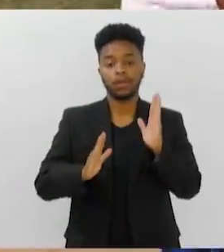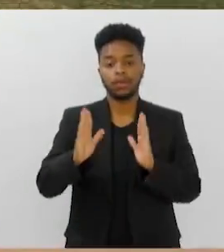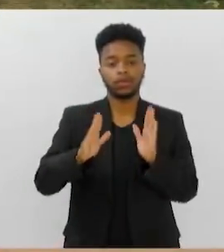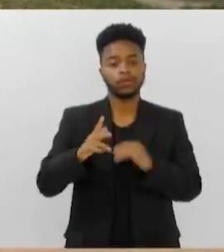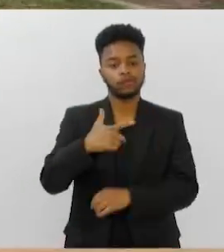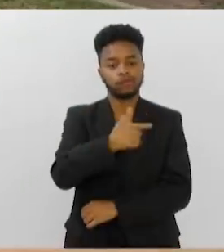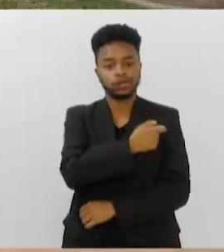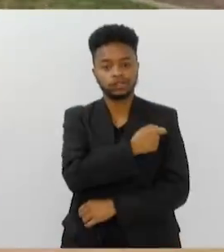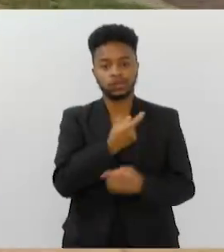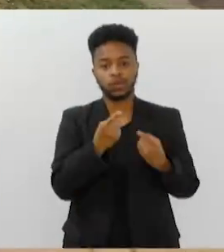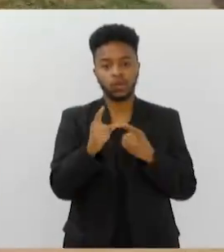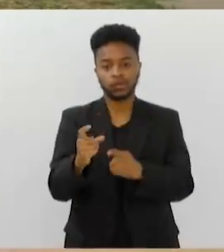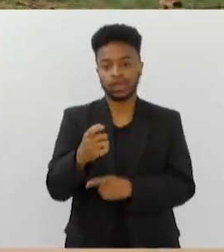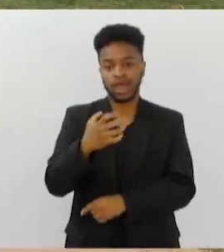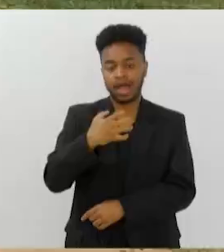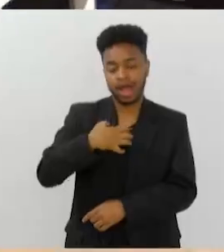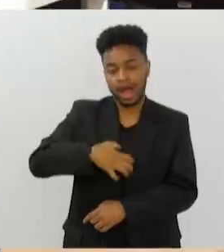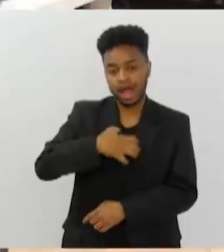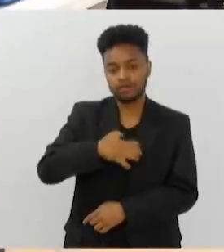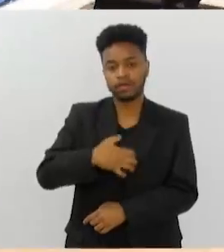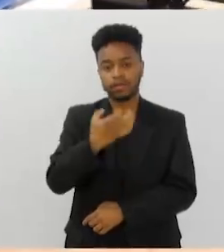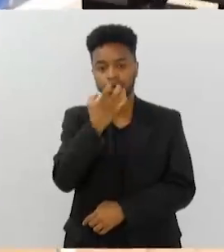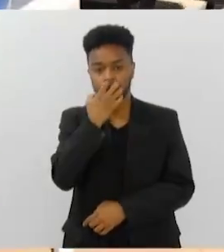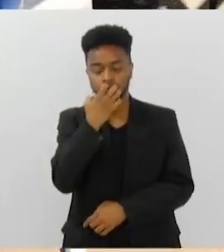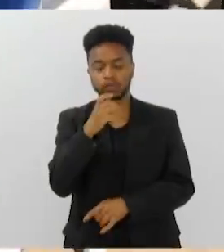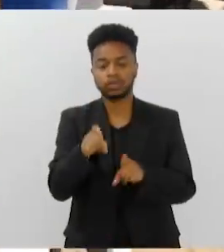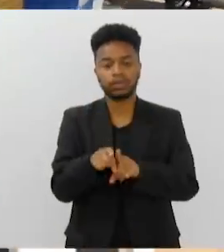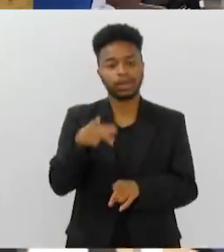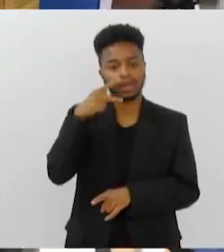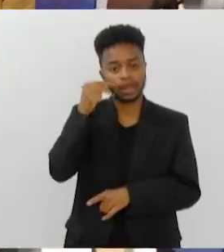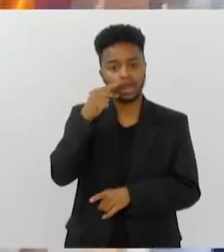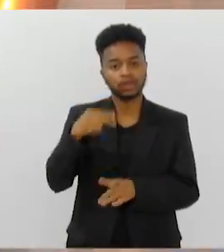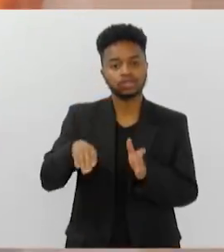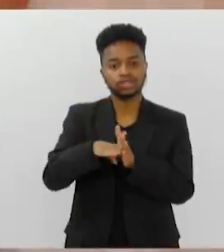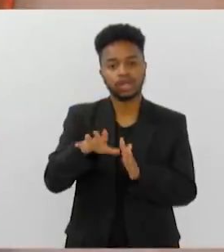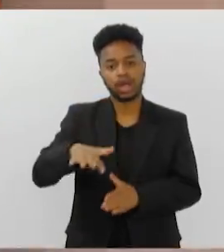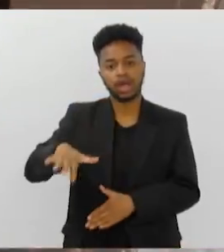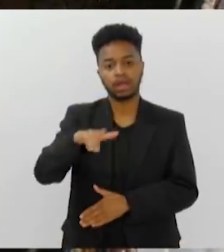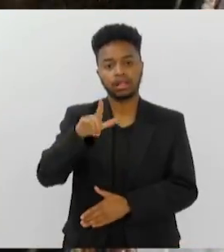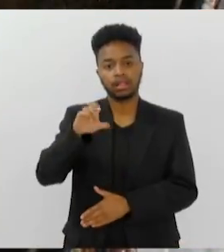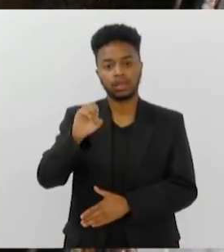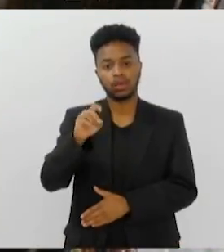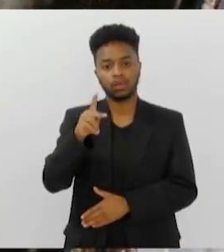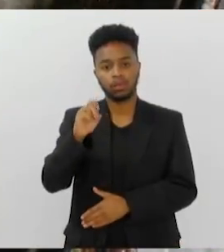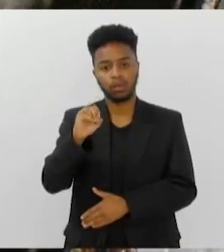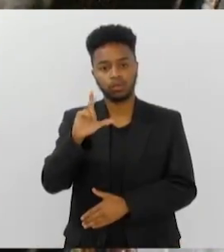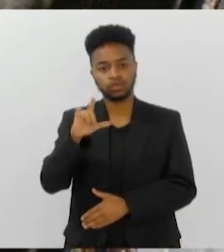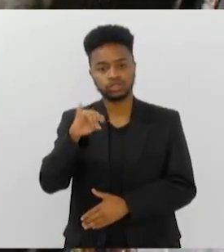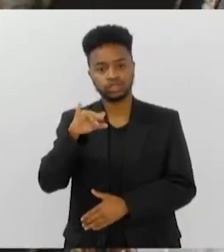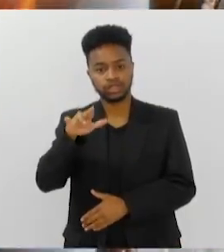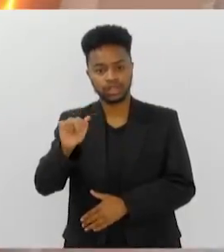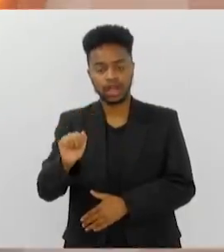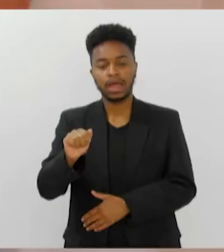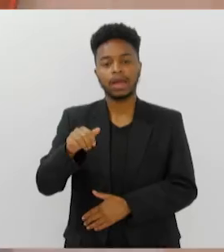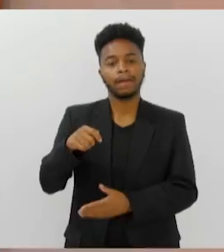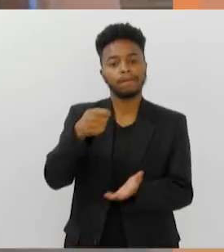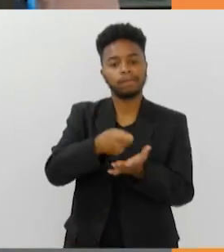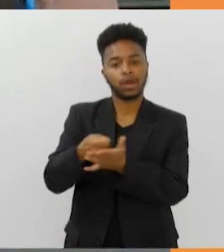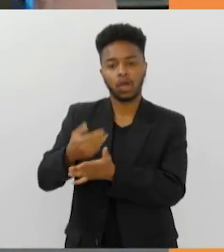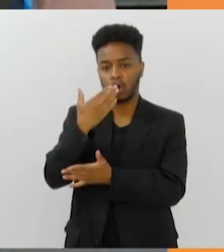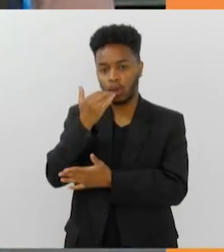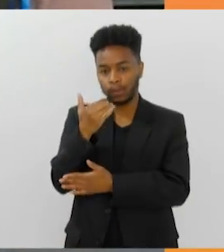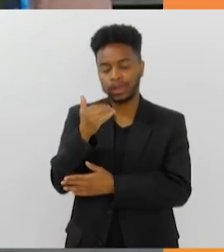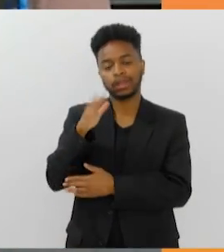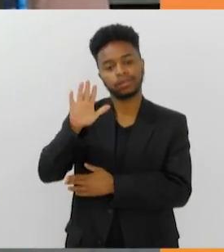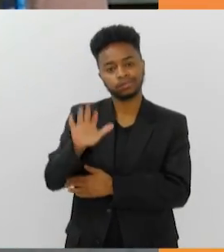vacinação antirrábica para cães e gatos chega à zona da Leopoldina. Cai o preço da cesta básica. Posto